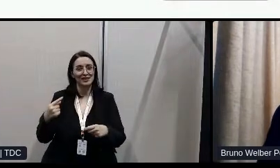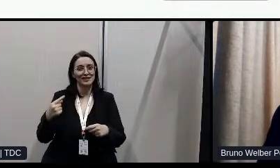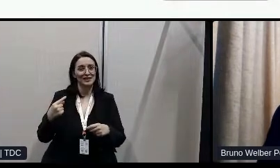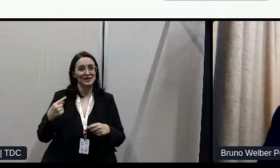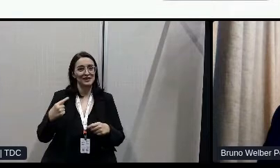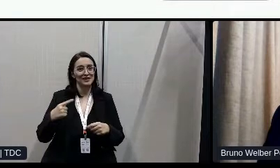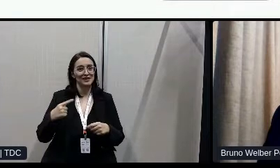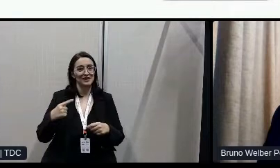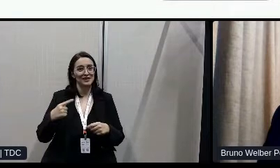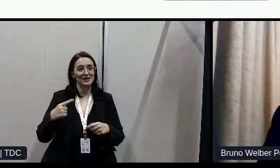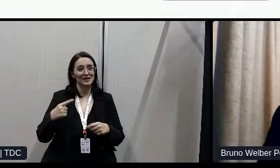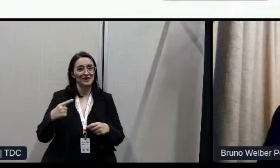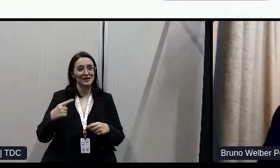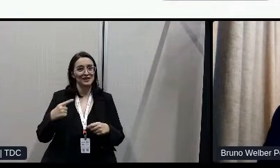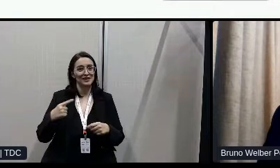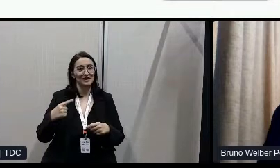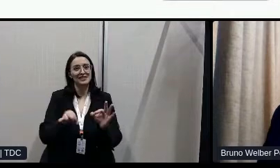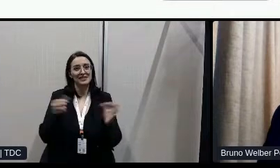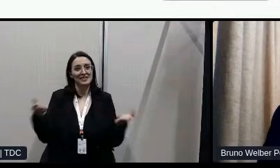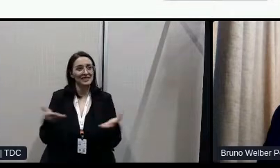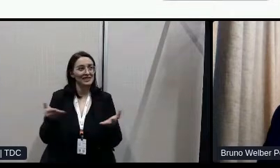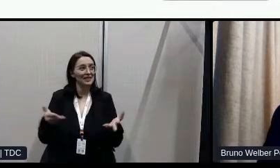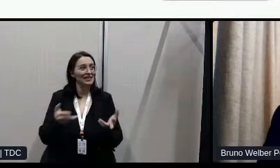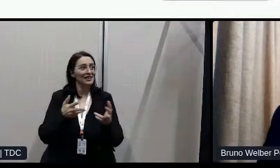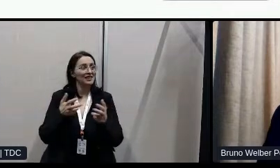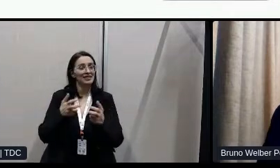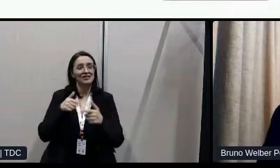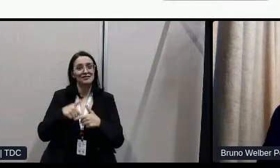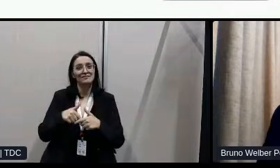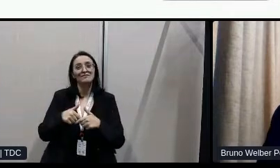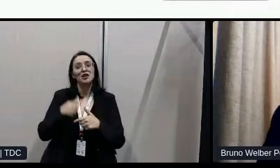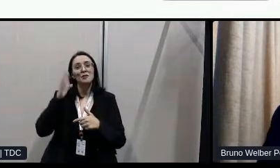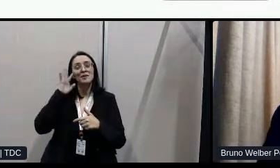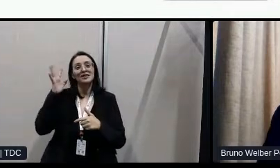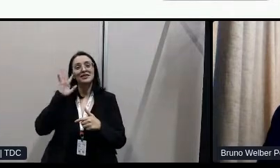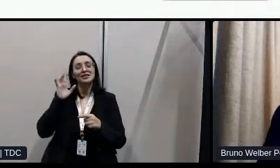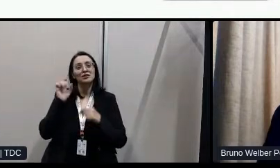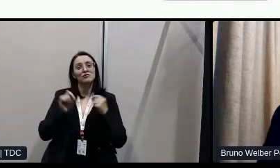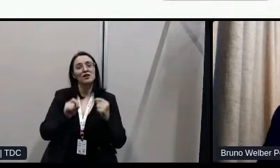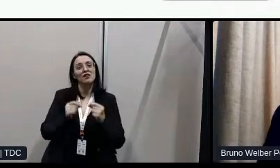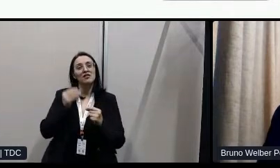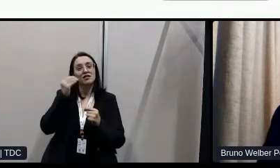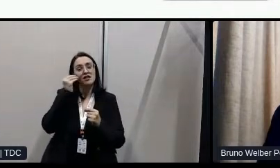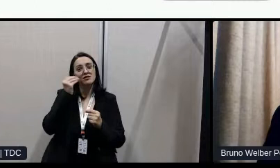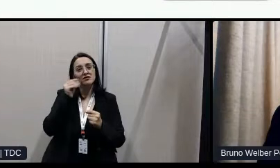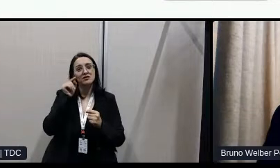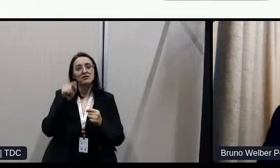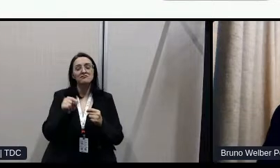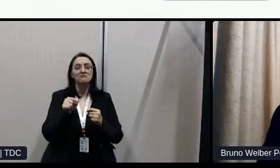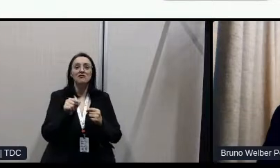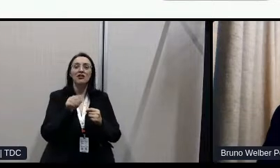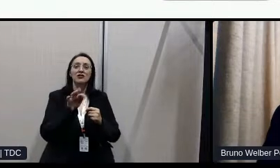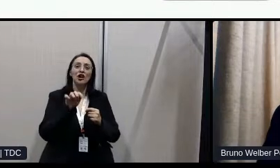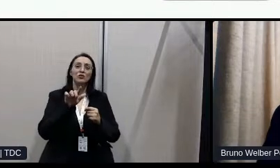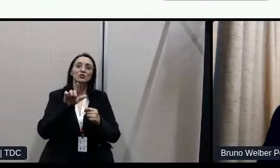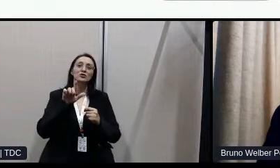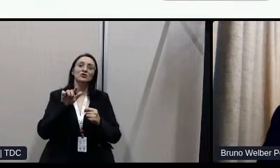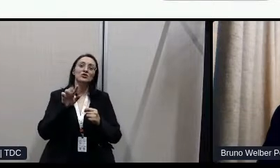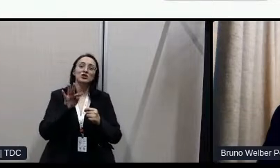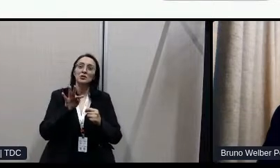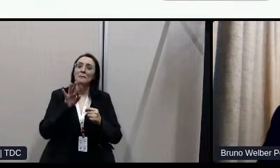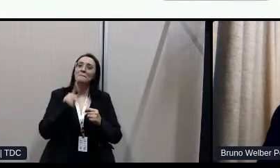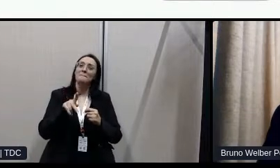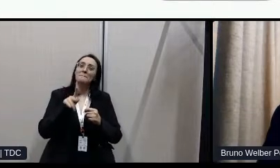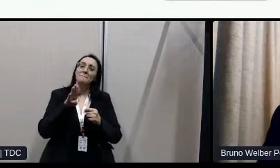a pergunta certa agora, talvez o que a gente deveria pensar é: a gente que testa somente com talkback, a gente está testando da forma